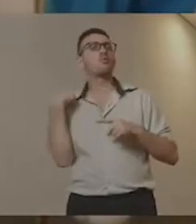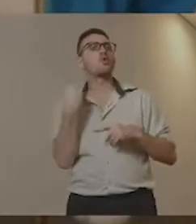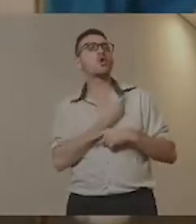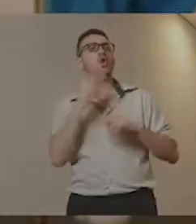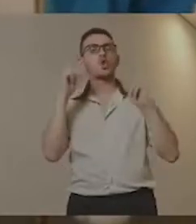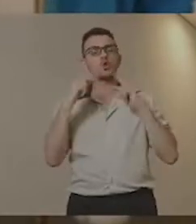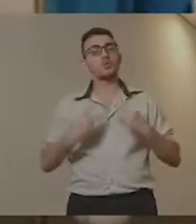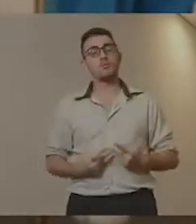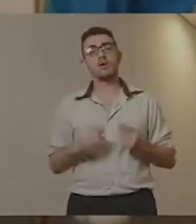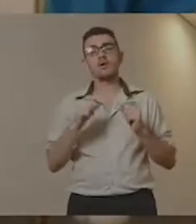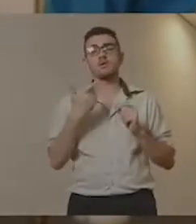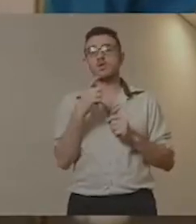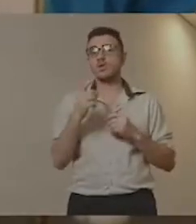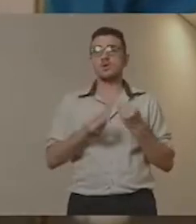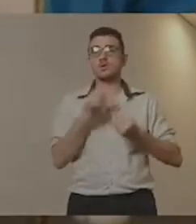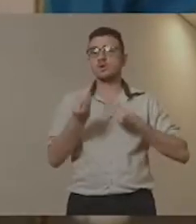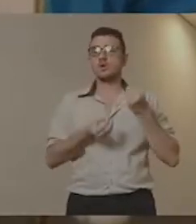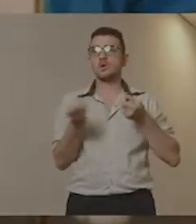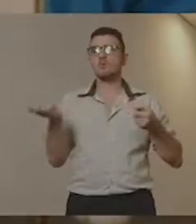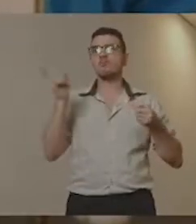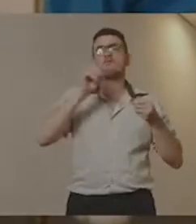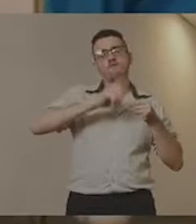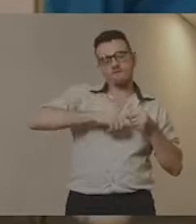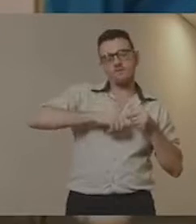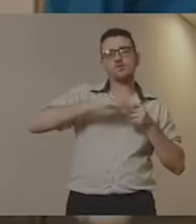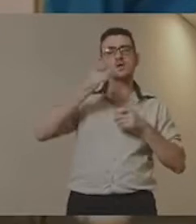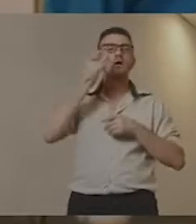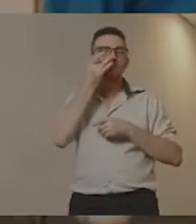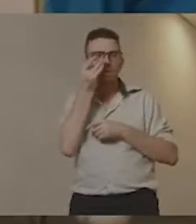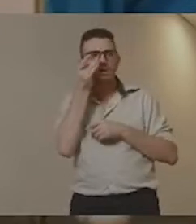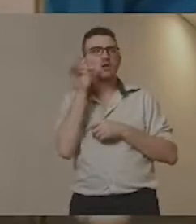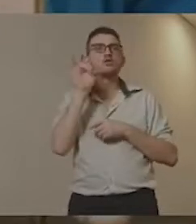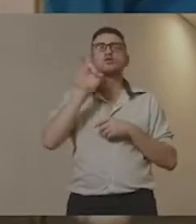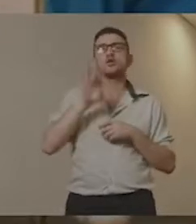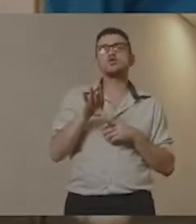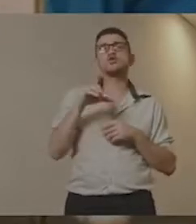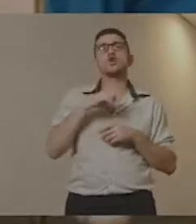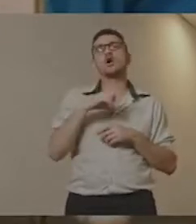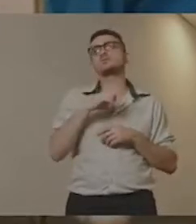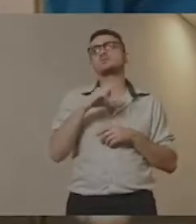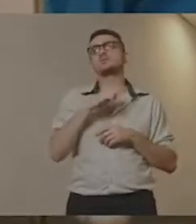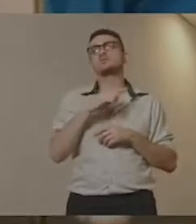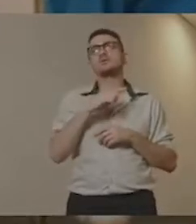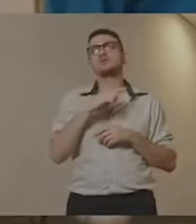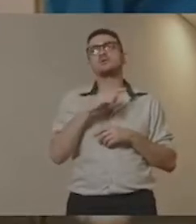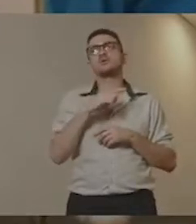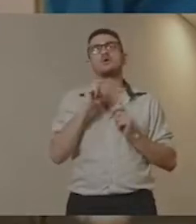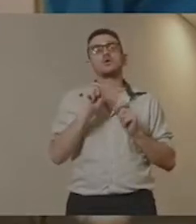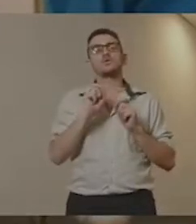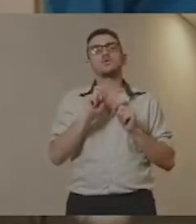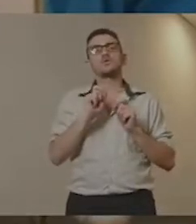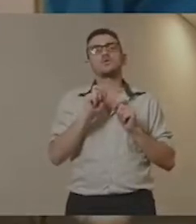tendo o trabalho com a dimensão cognitiva, porque nós não somos só isso, né? E a dimensão